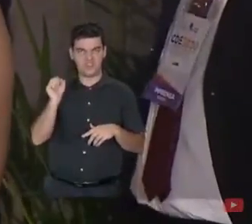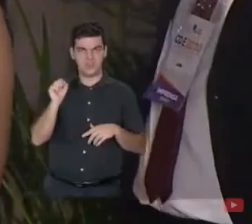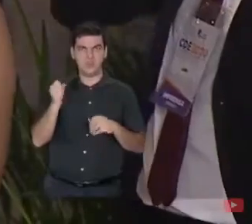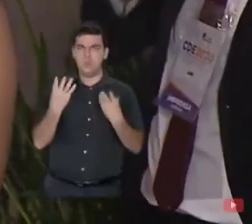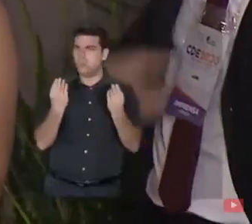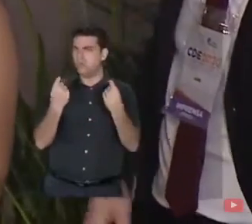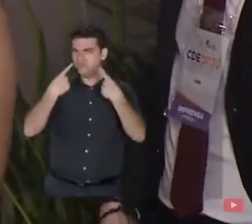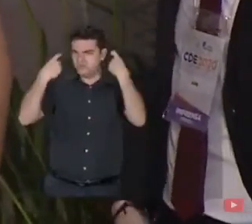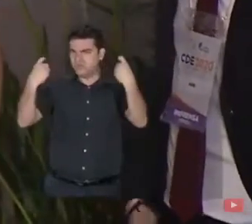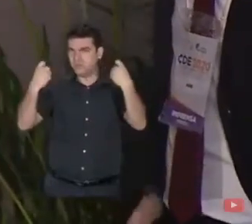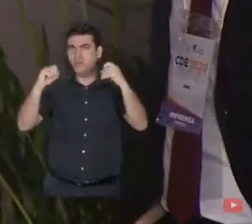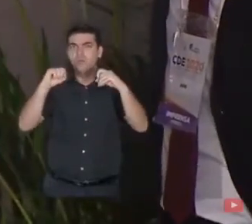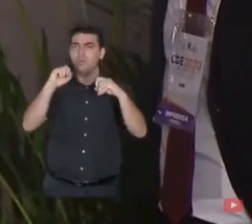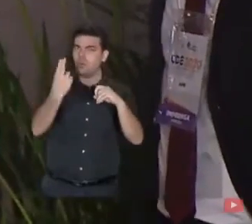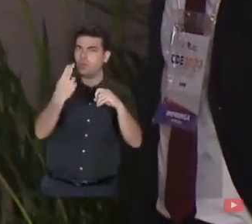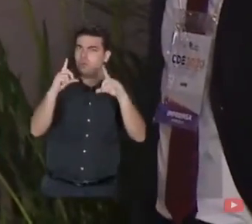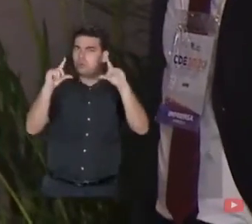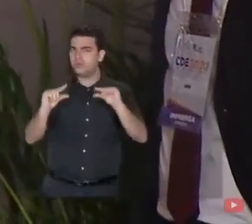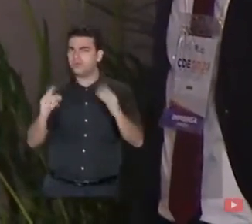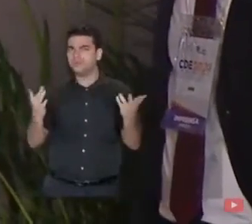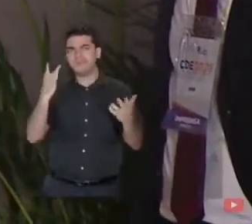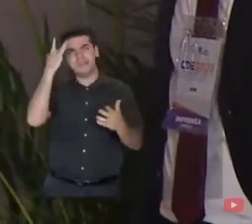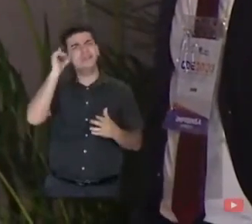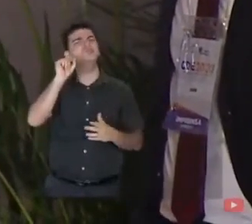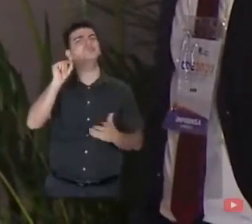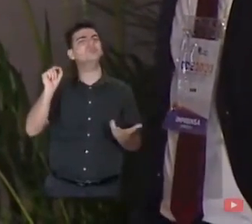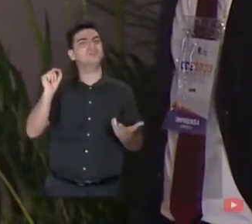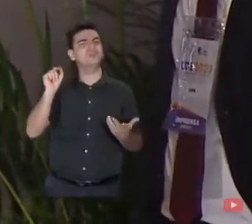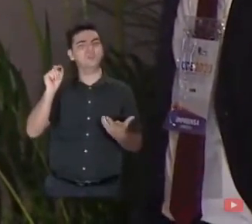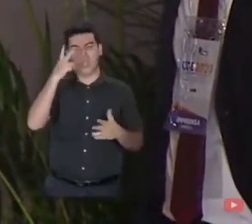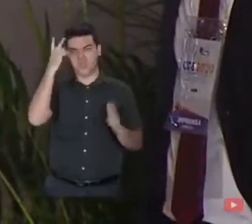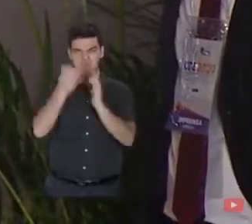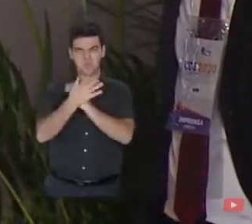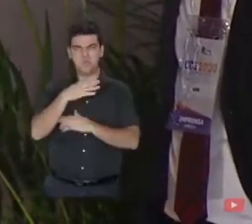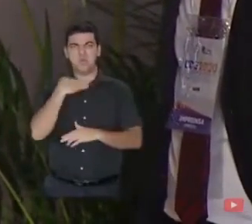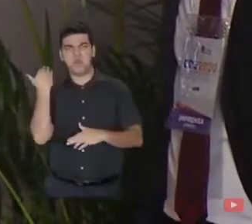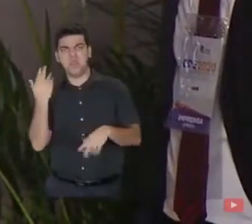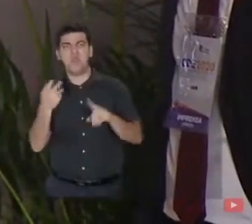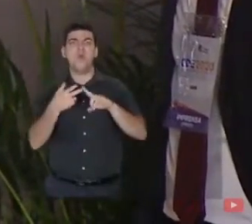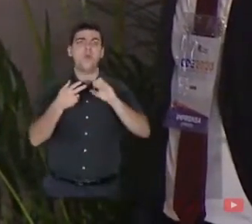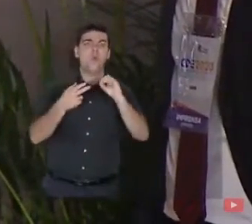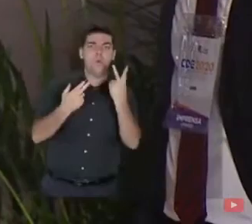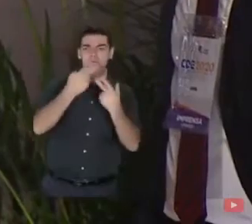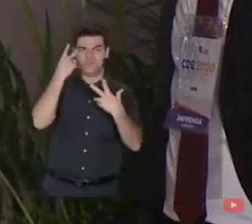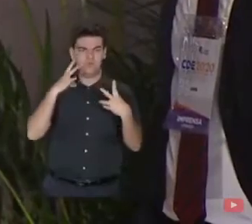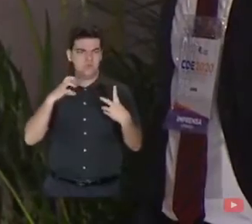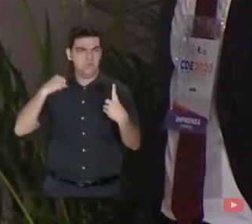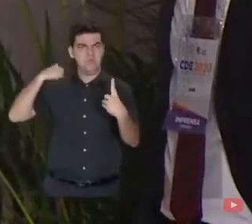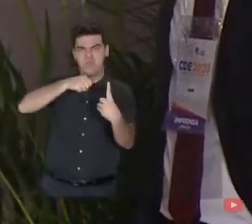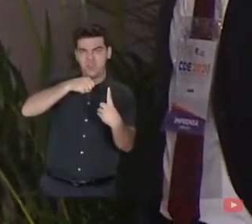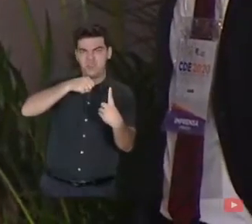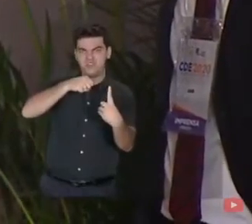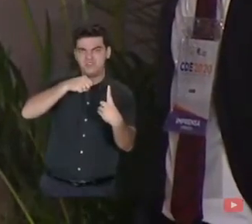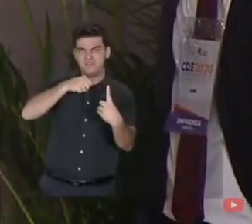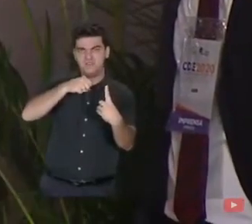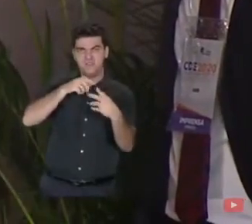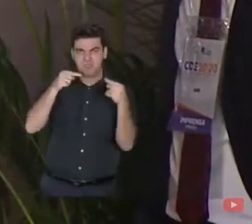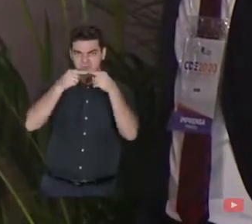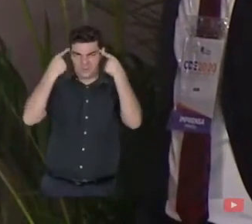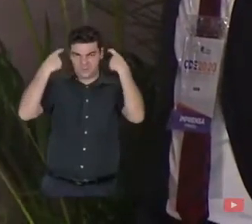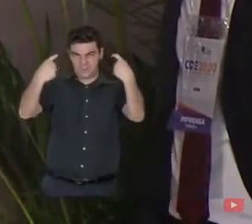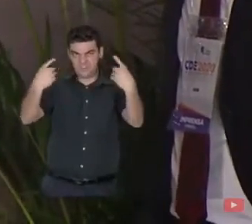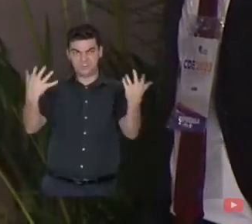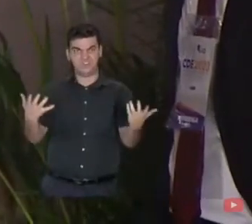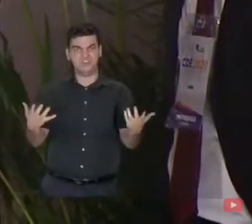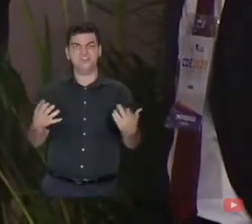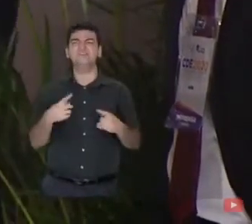o senhor considera esses números baixos? O número de mortes e de ataques a pessoas relacionadas à violência,